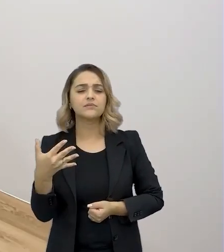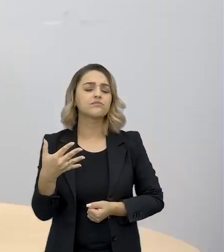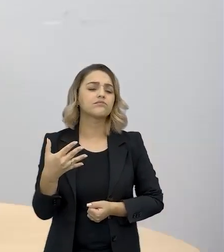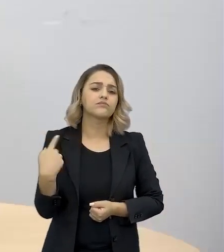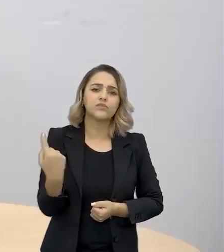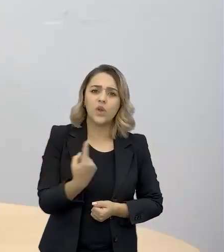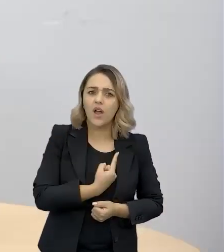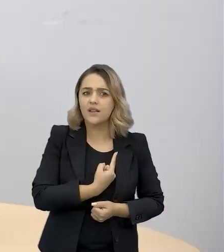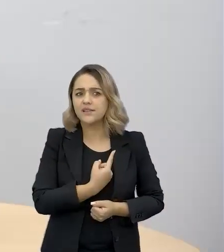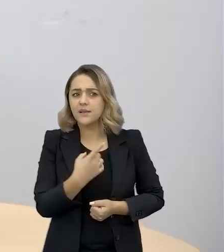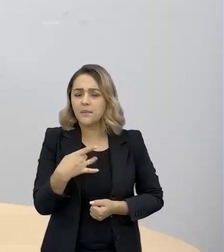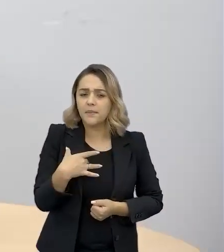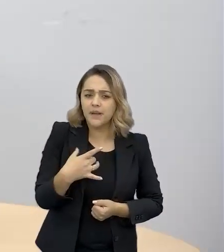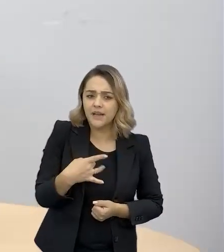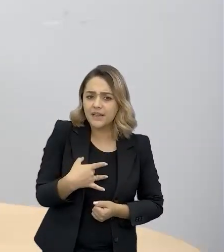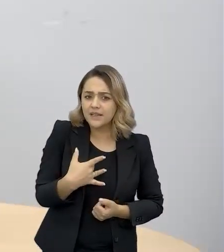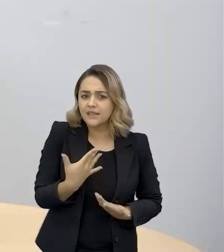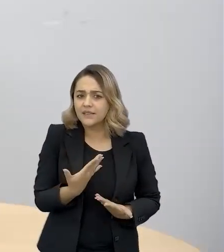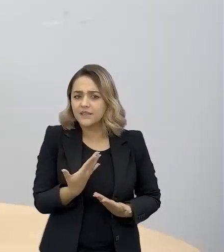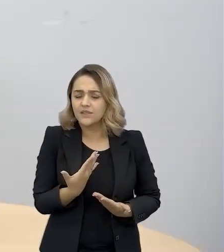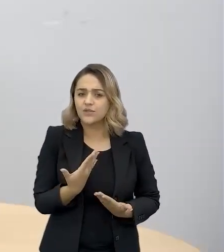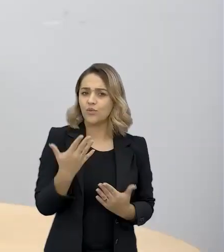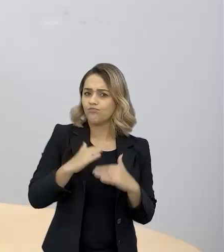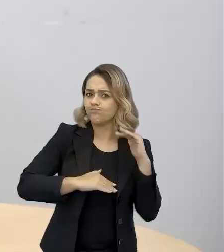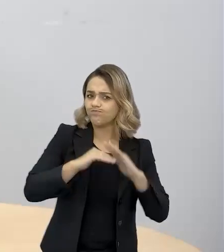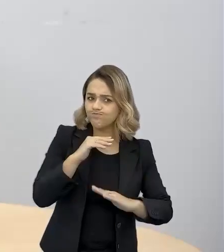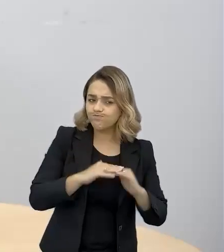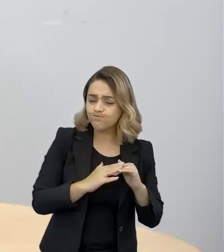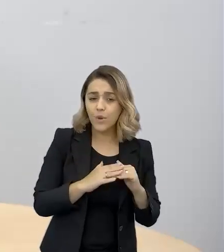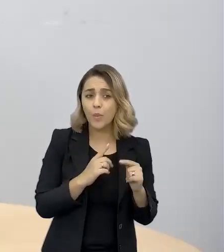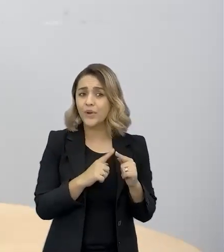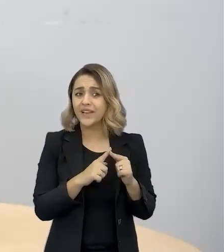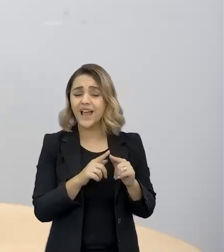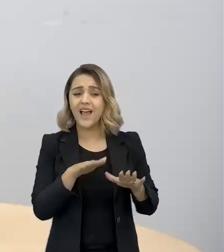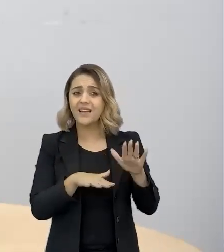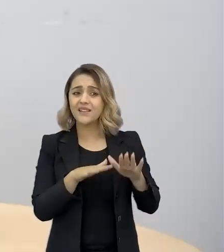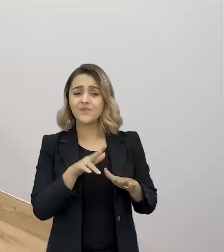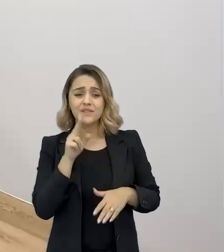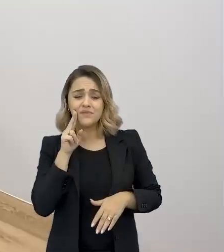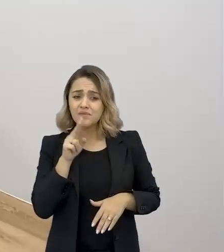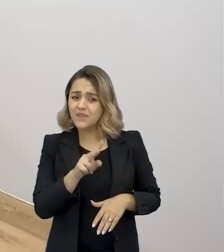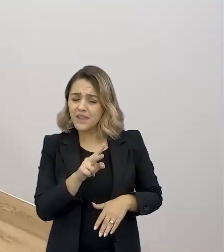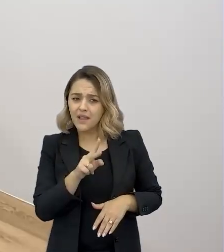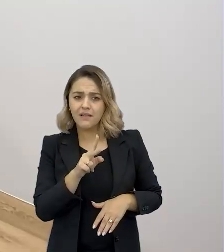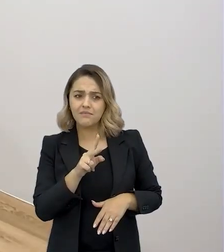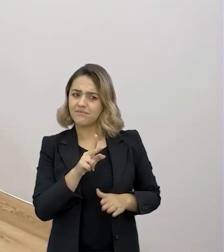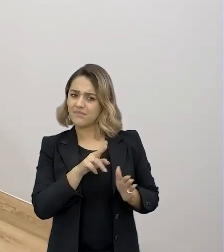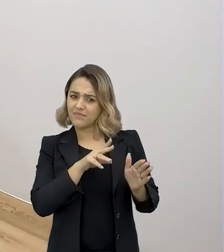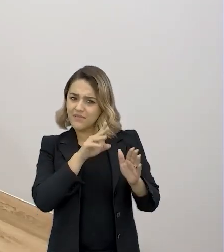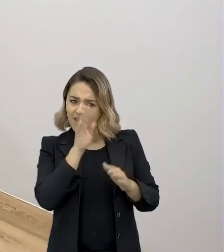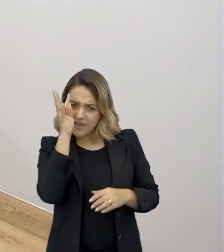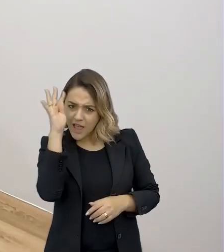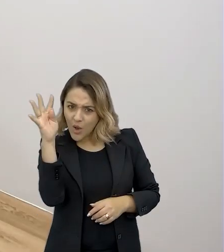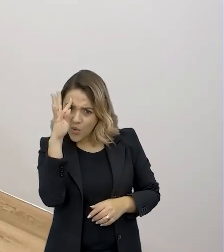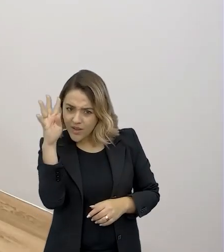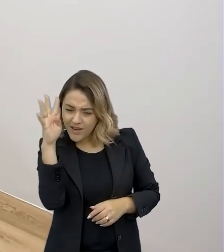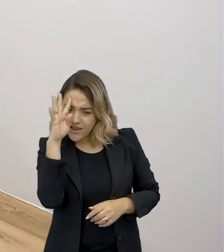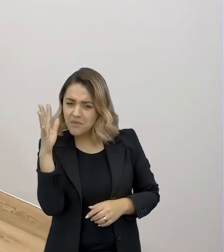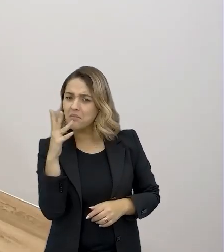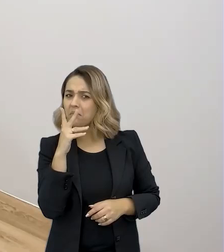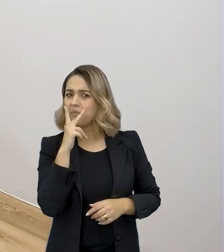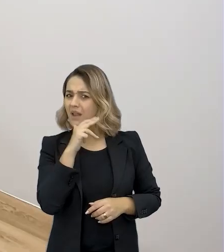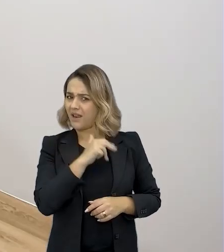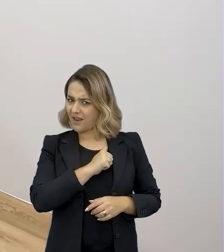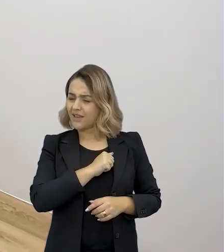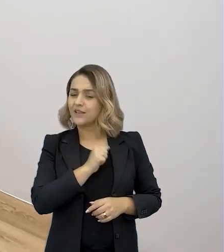tem medo de colocar aquilo em prática porque parece tudo muito lindo na teoria. E na sala de